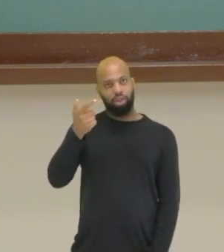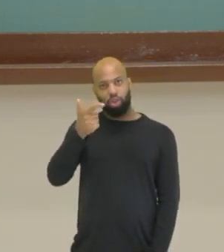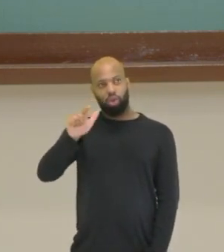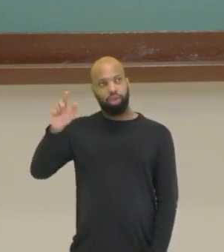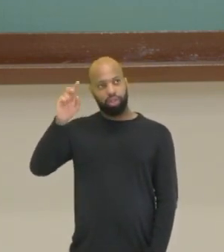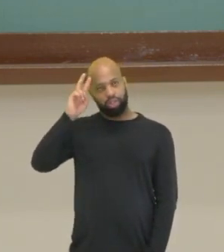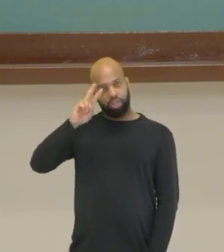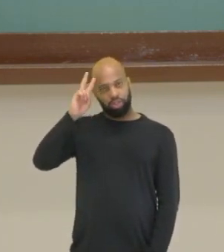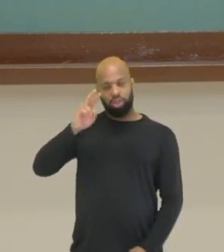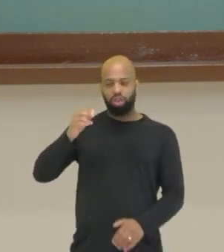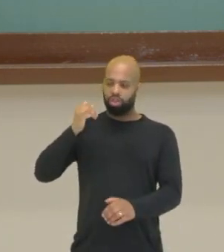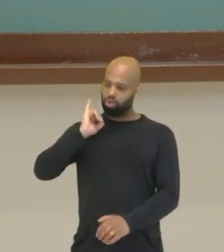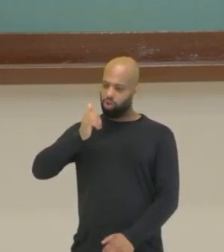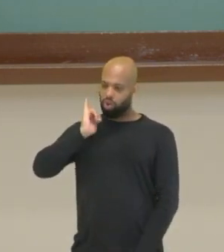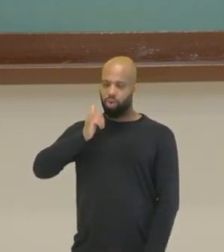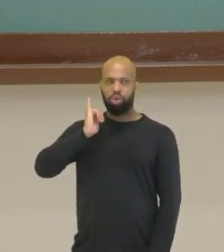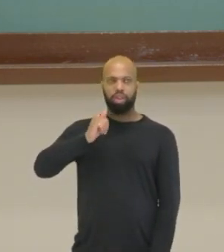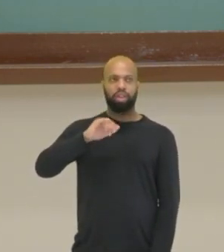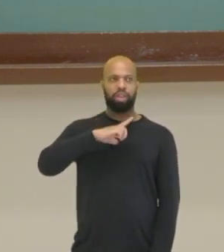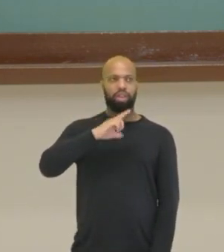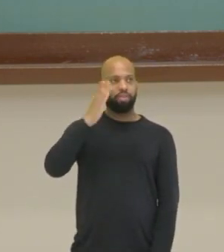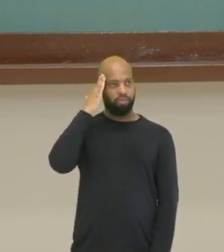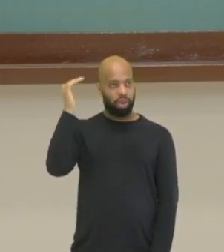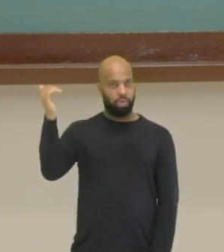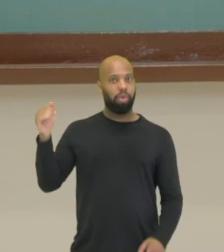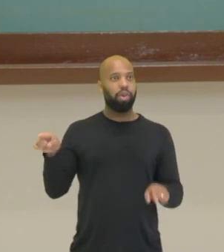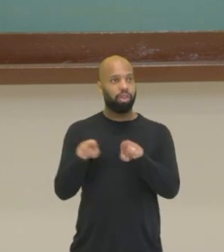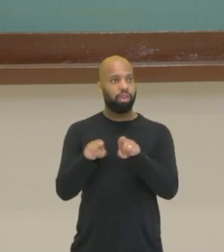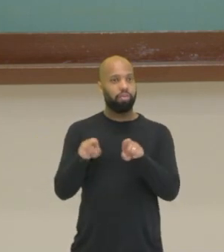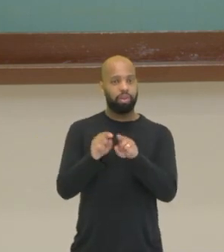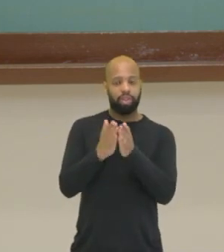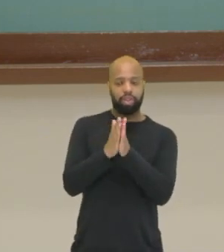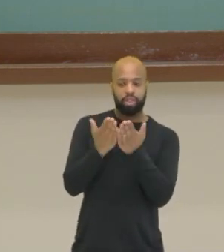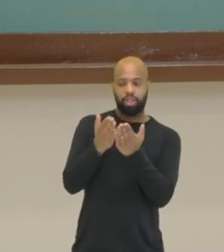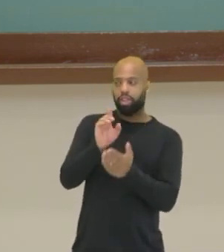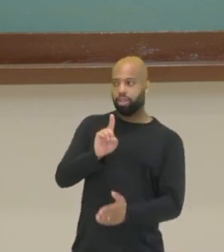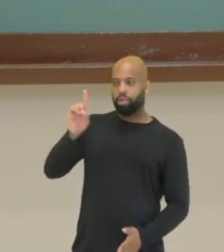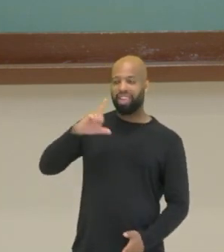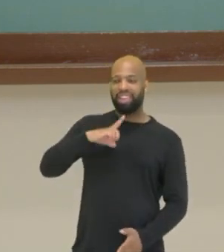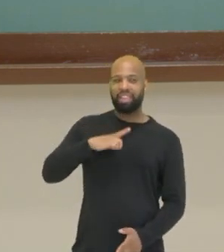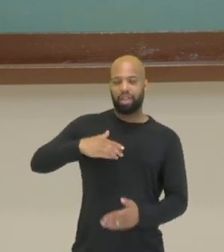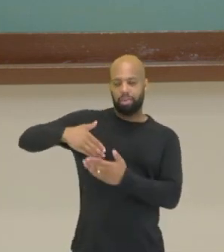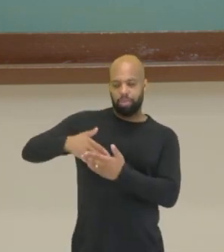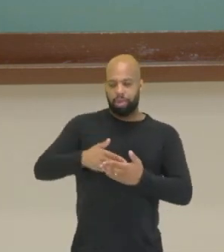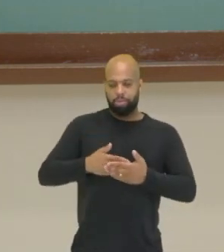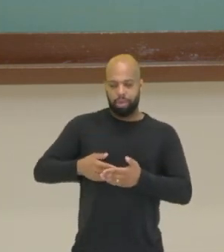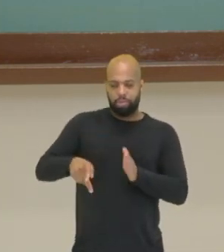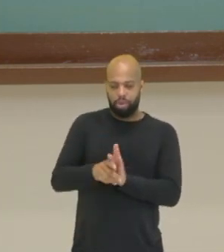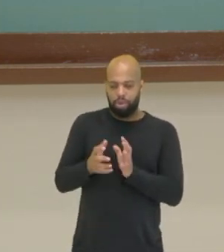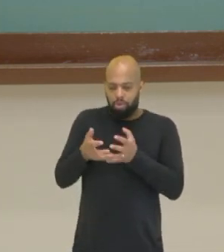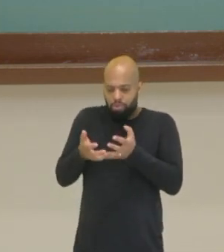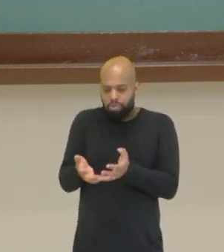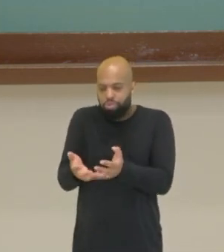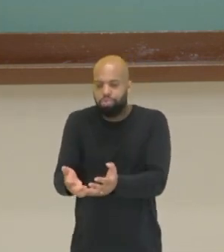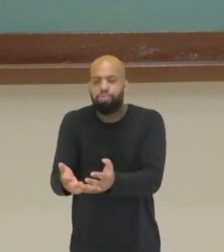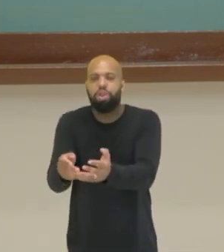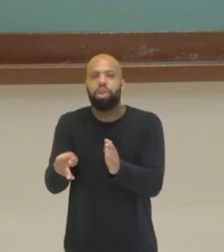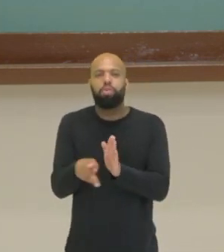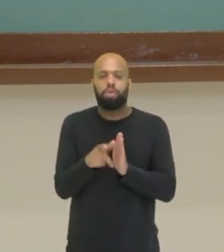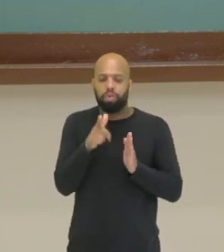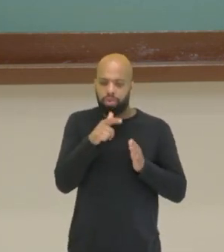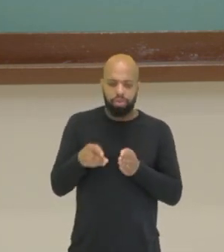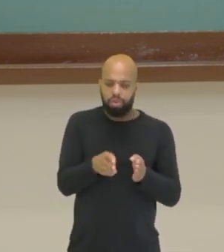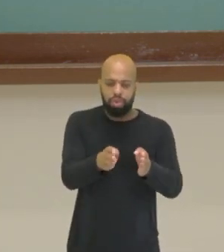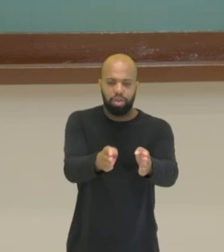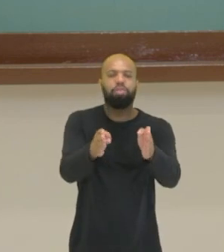história, narrativa, histórica, bem famosa, inclusive na Bíblia, é colocado criança num berço para que o rio Nilo dê conta do